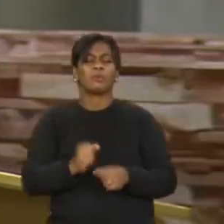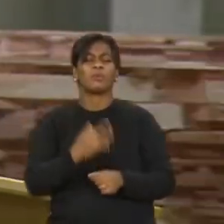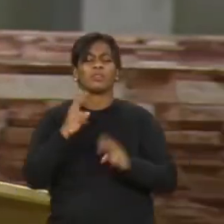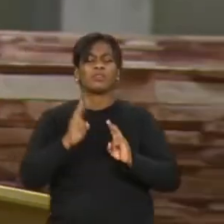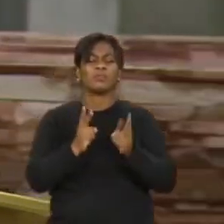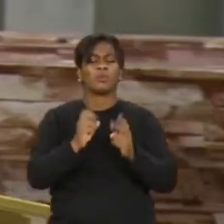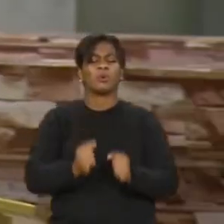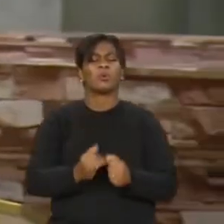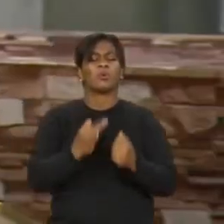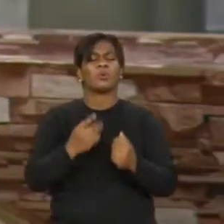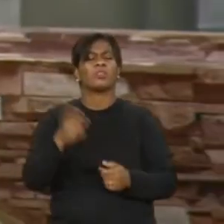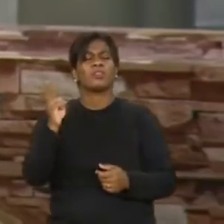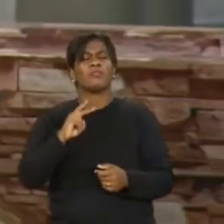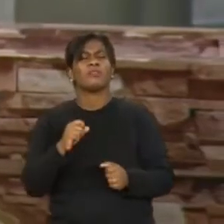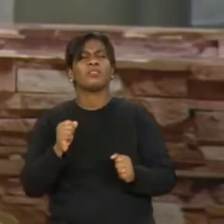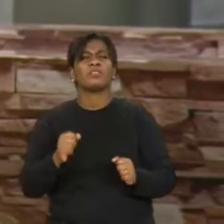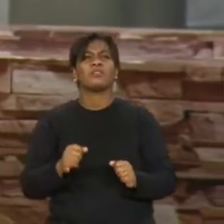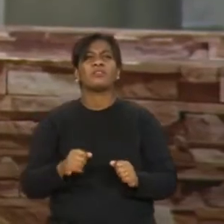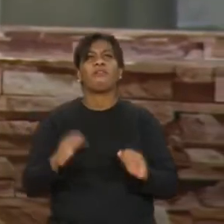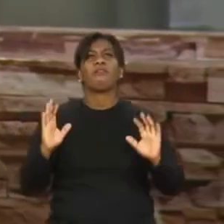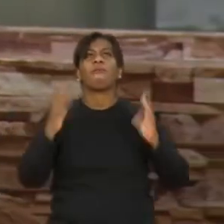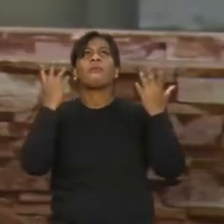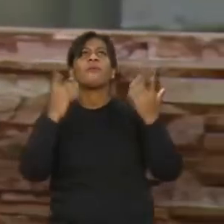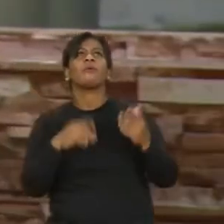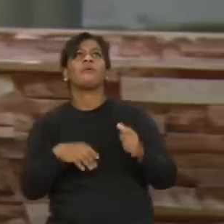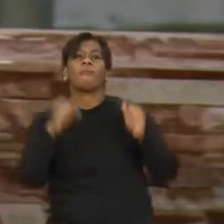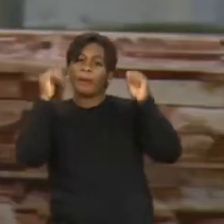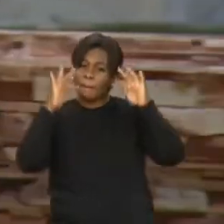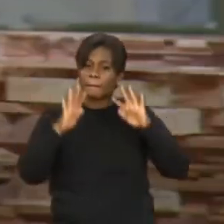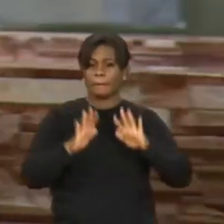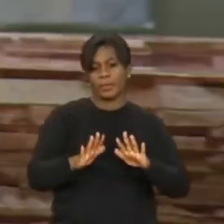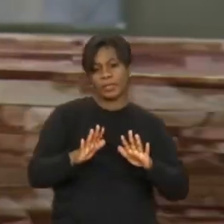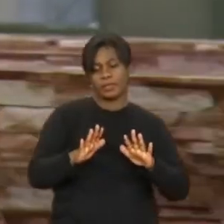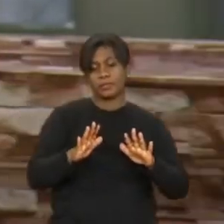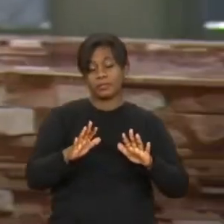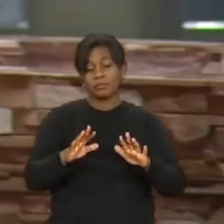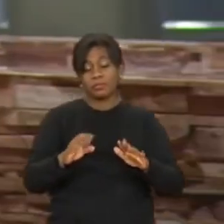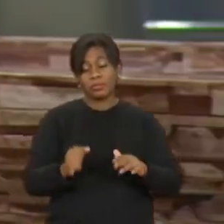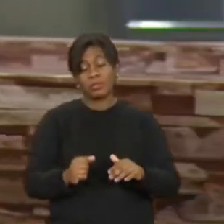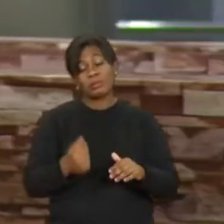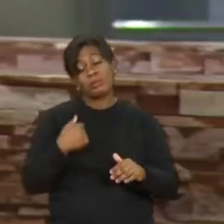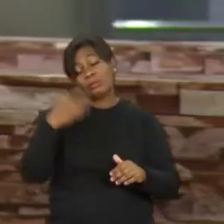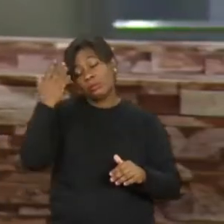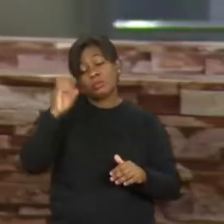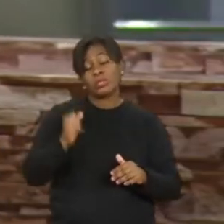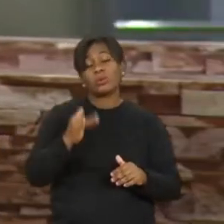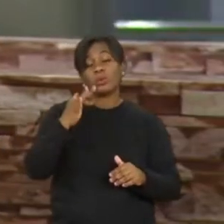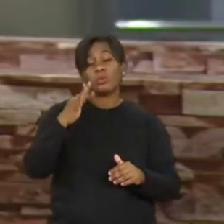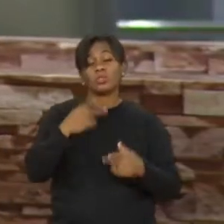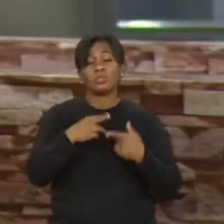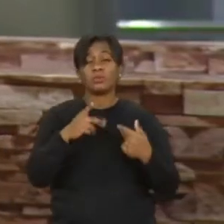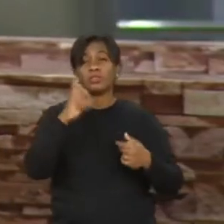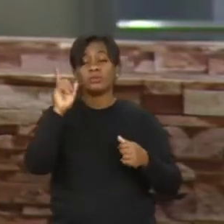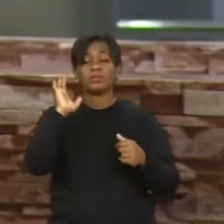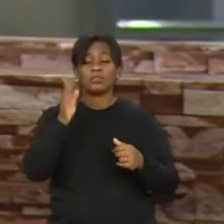você comemorou uma bênção, eu não sei quantas coisas Deus já fez na sua vida,